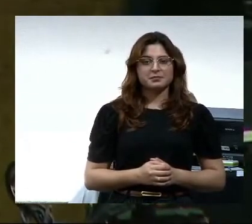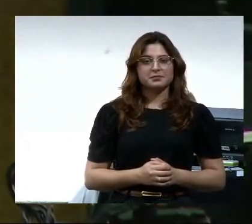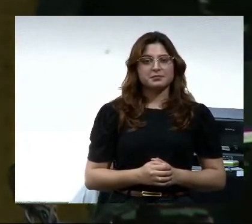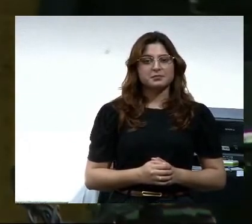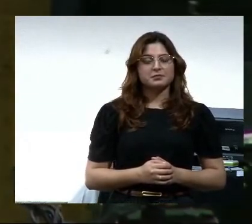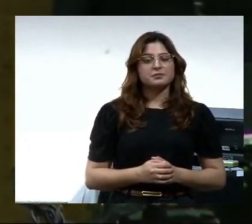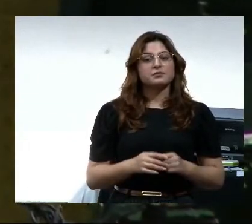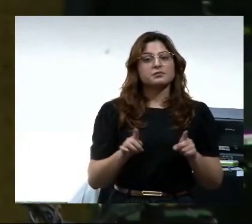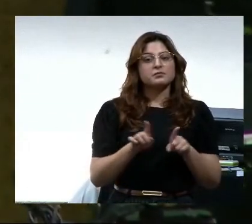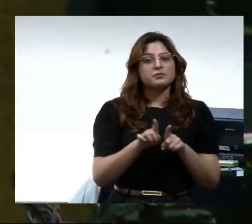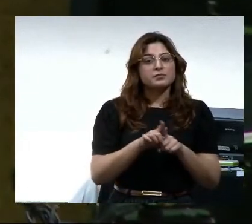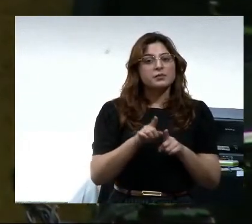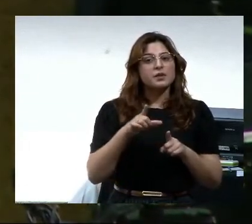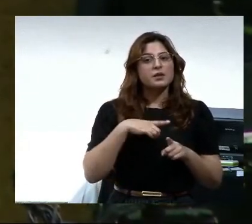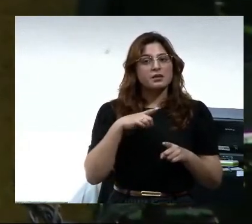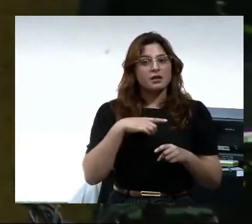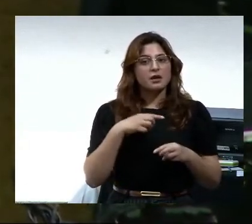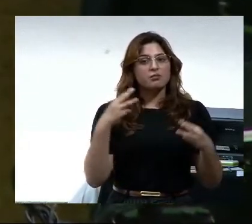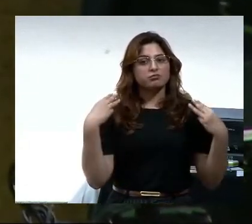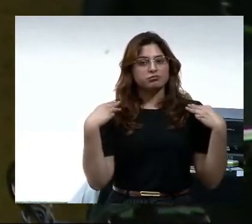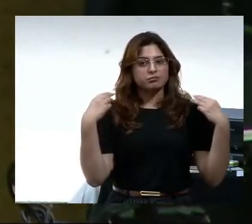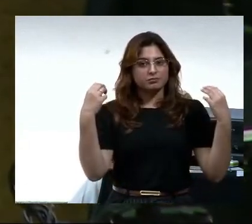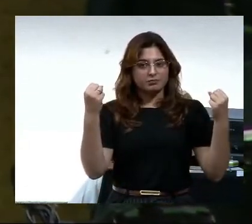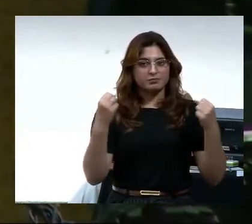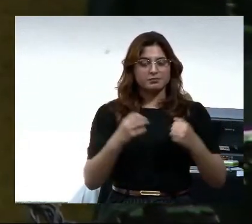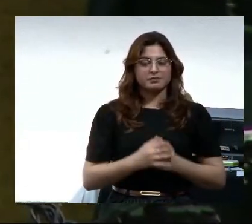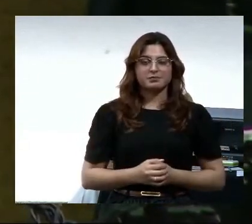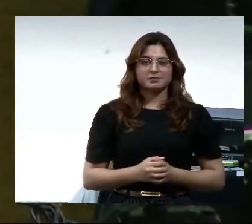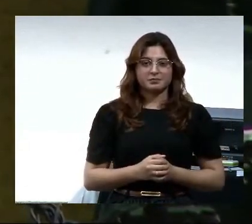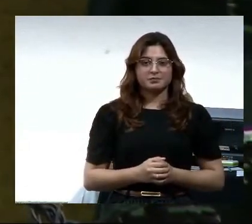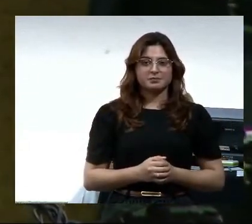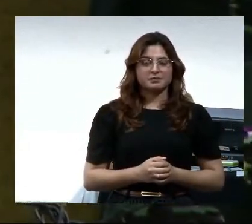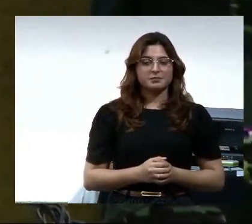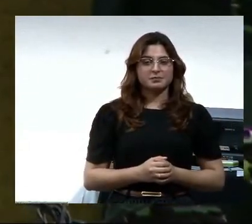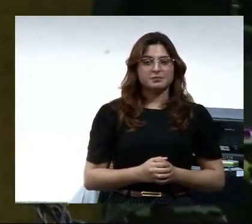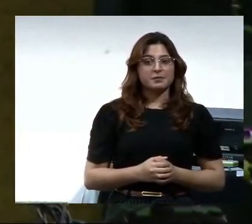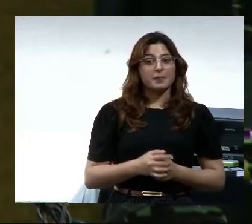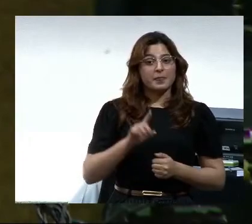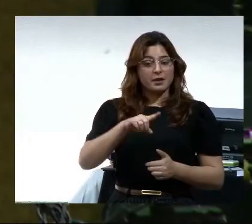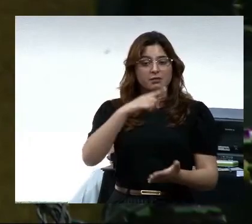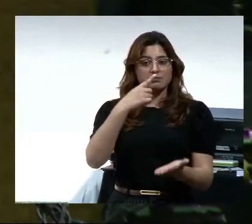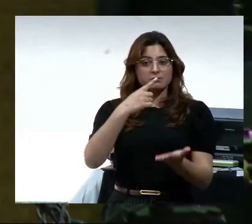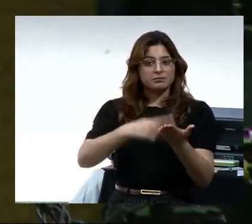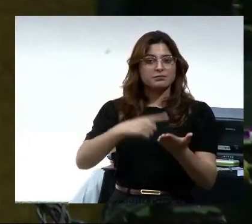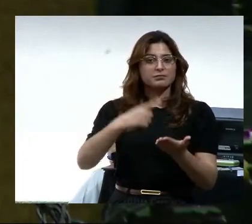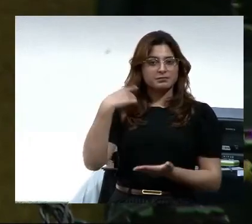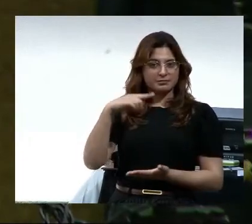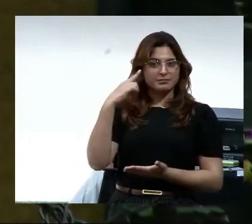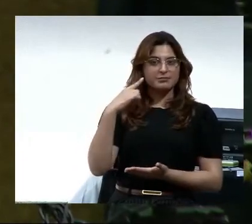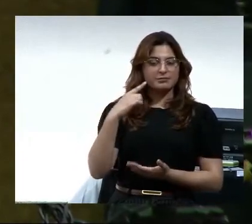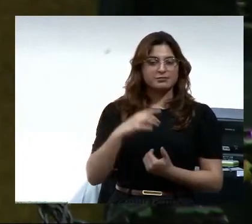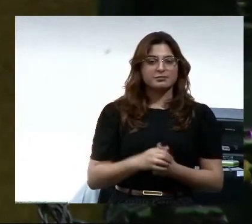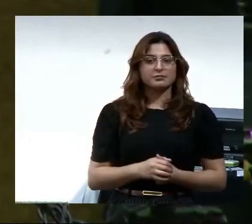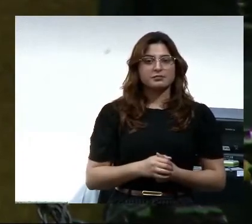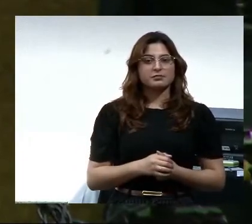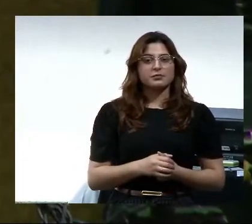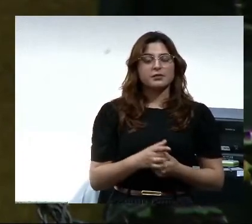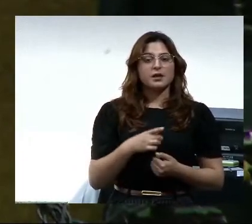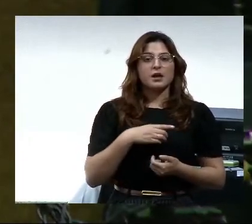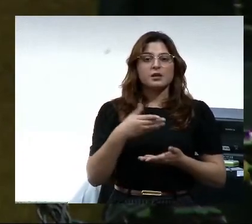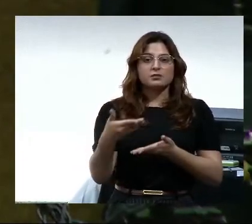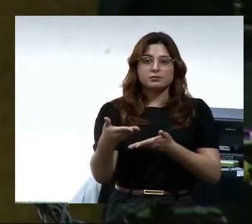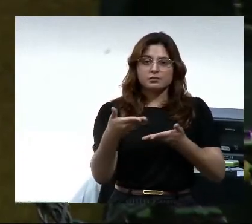quando de seu ingresso à magistratura. E de tão comprometido que é com a advocacia, recebeu